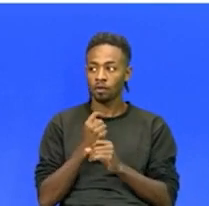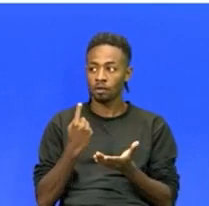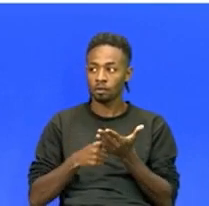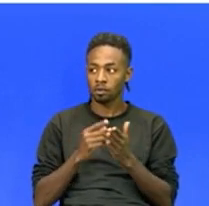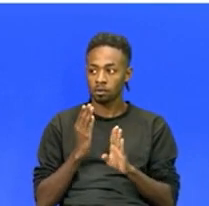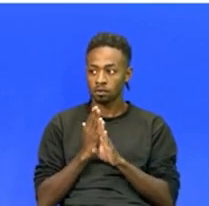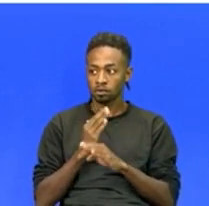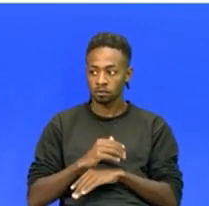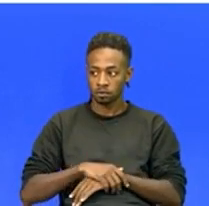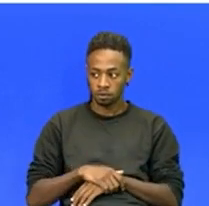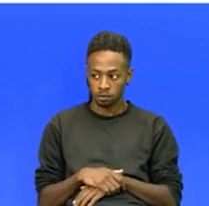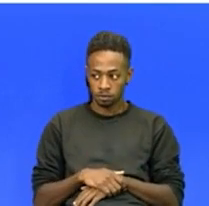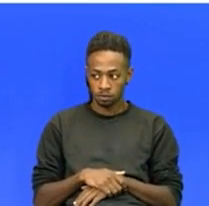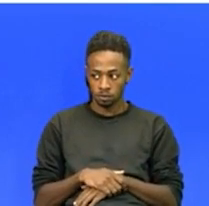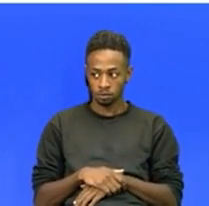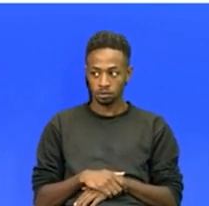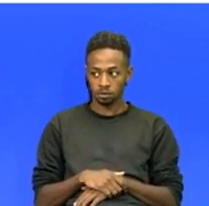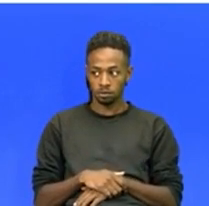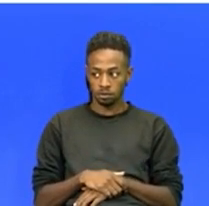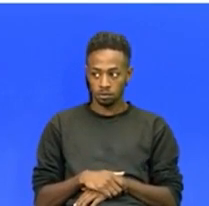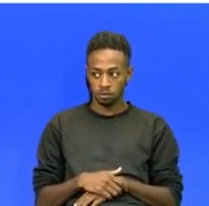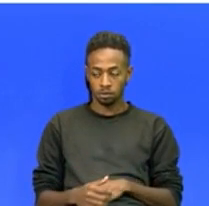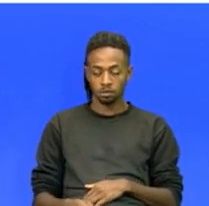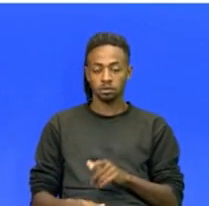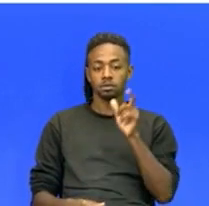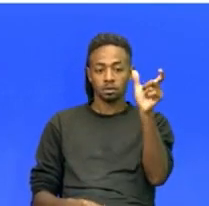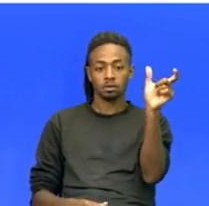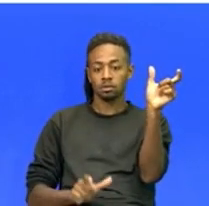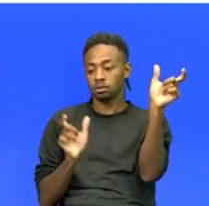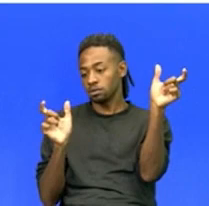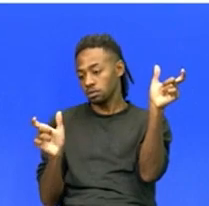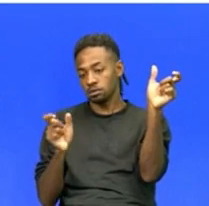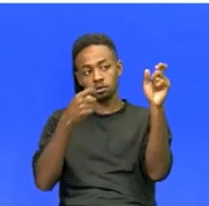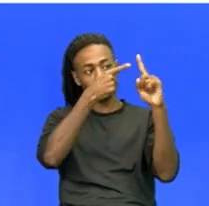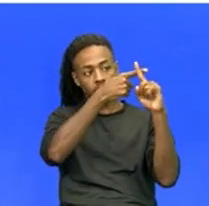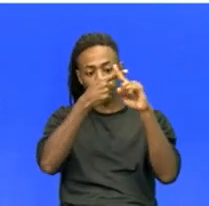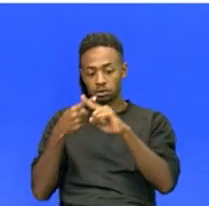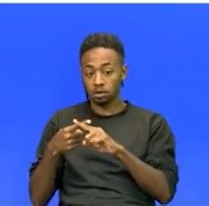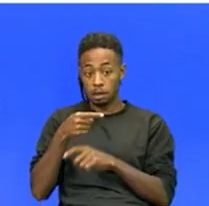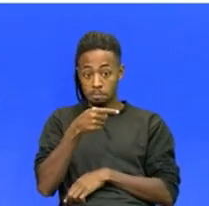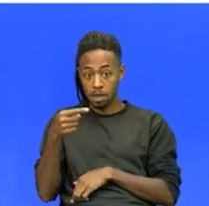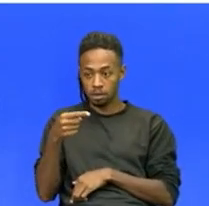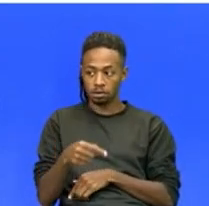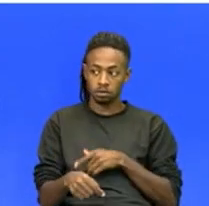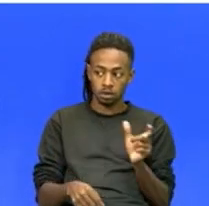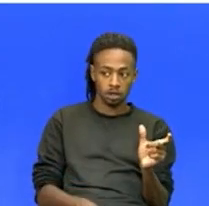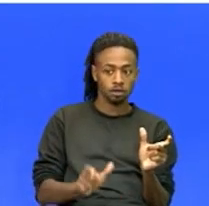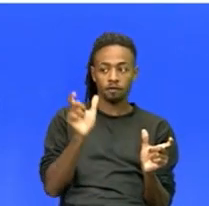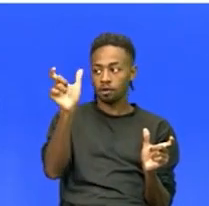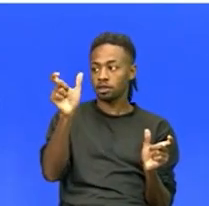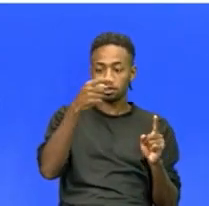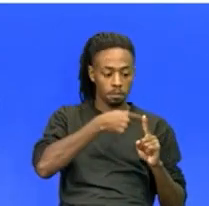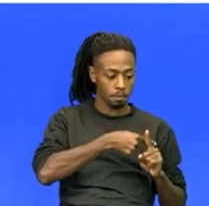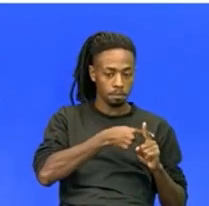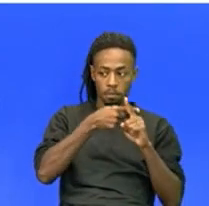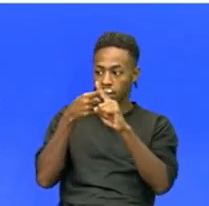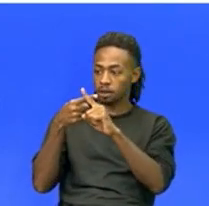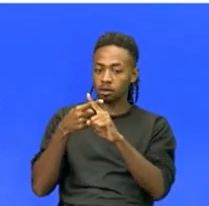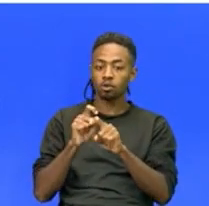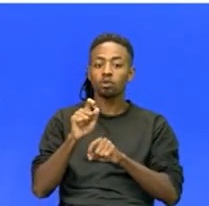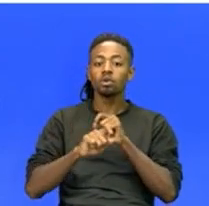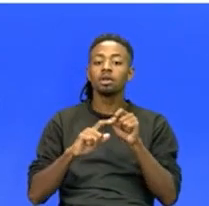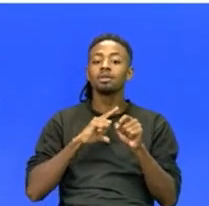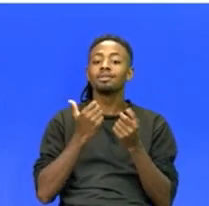determinante, que é aqui, né? Esse vezes esse, menos esse vezes esse, a gente tem a seguinte situação.